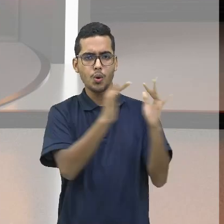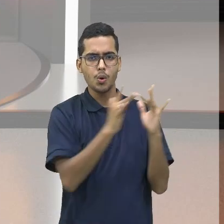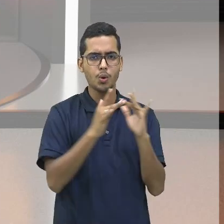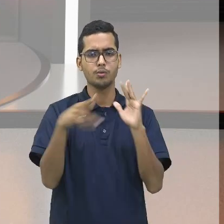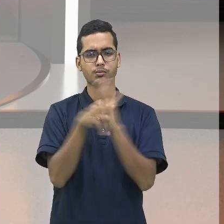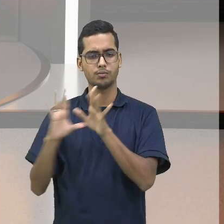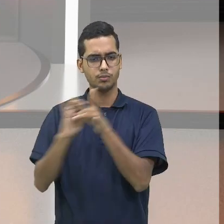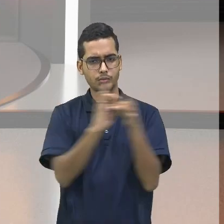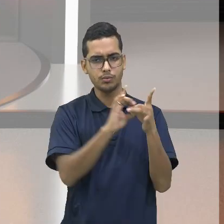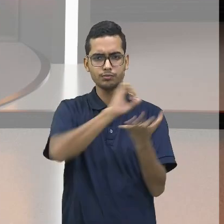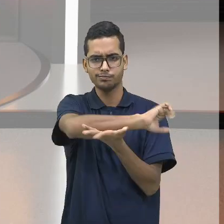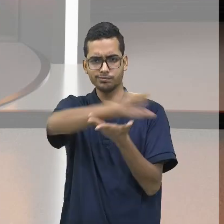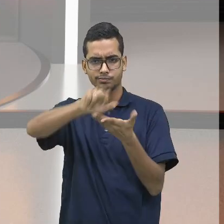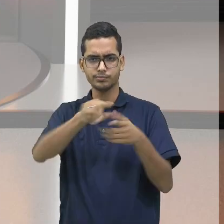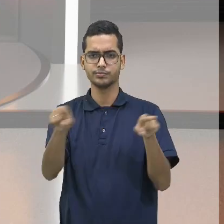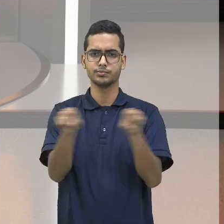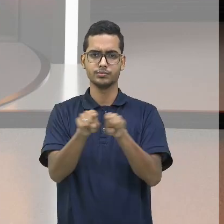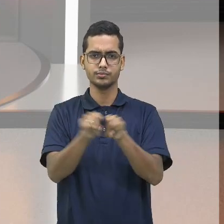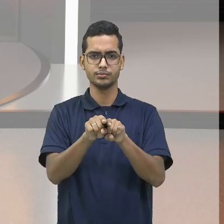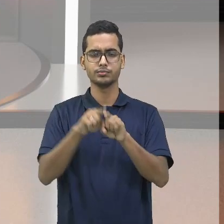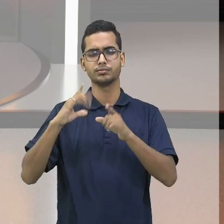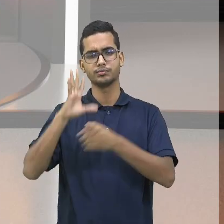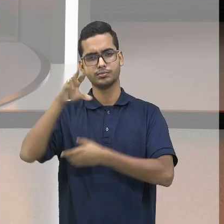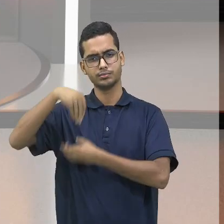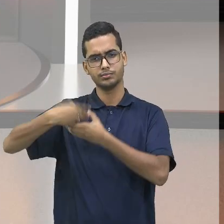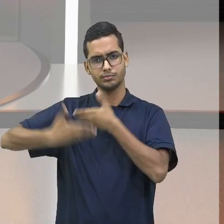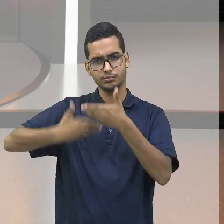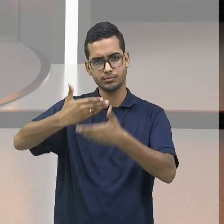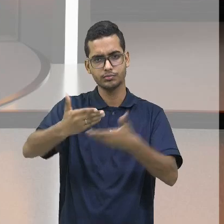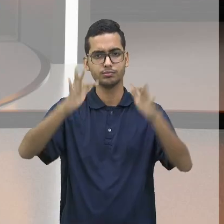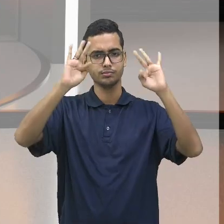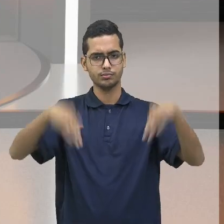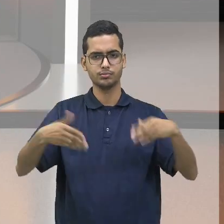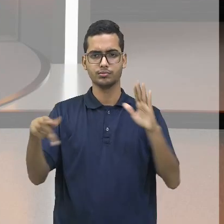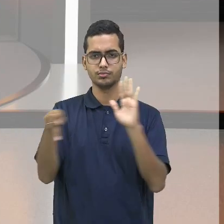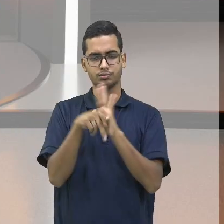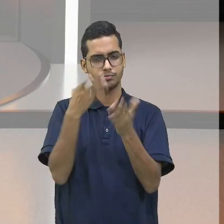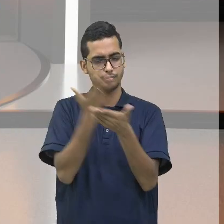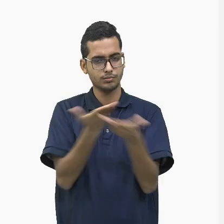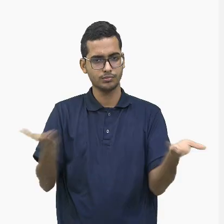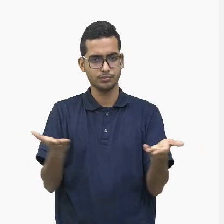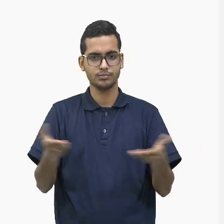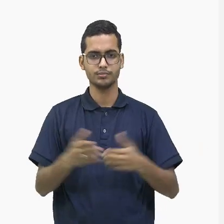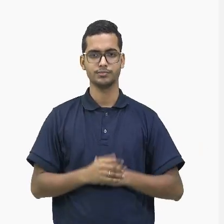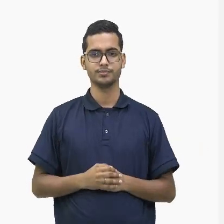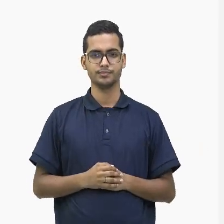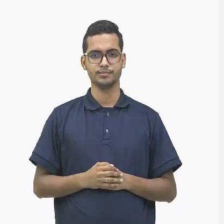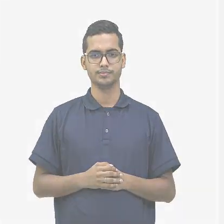contextos. E é dentro desse processo que finalizamos a nossa aula.